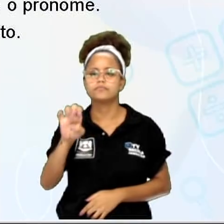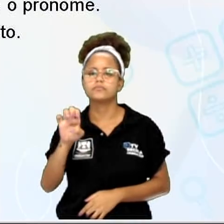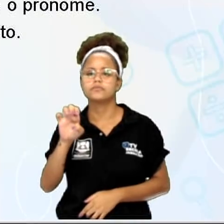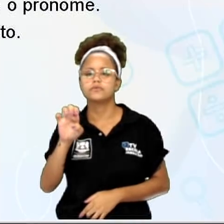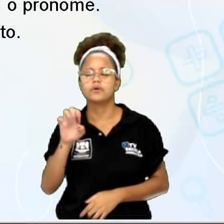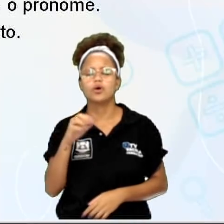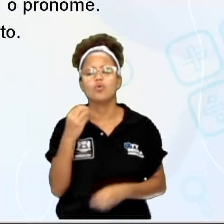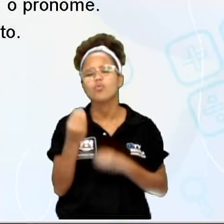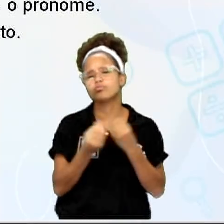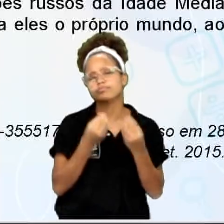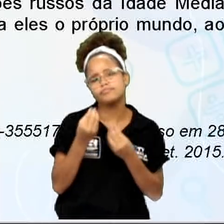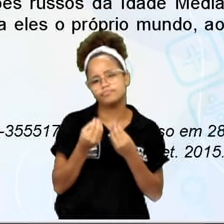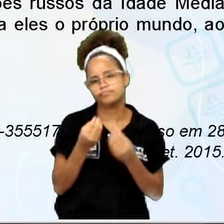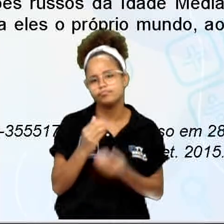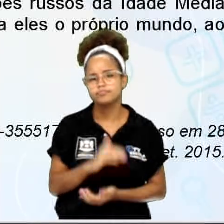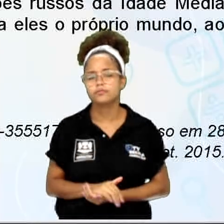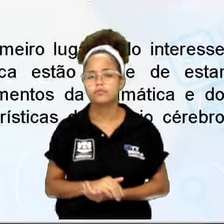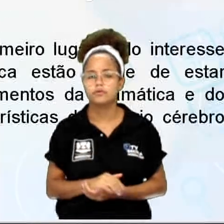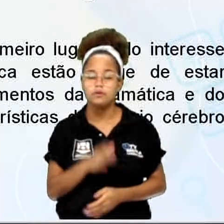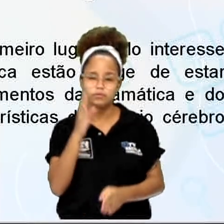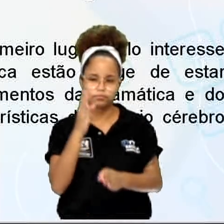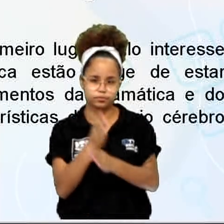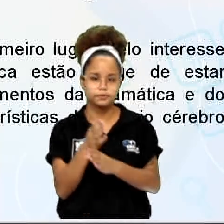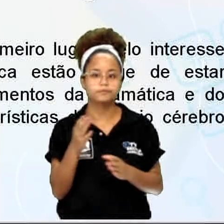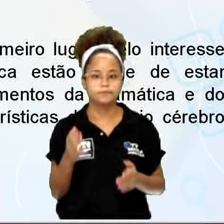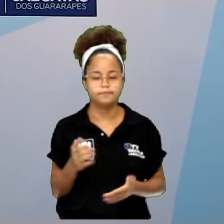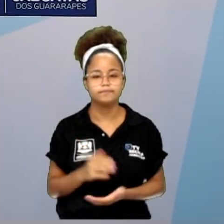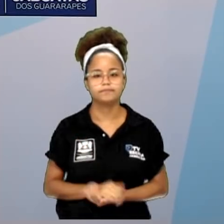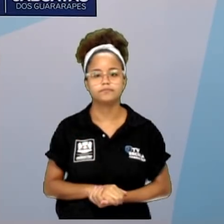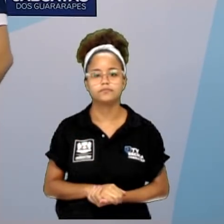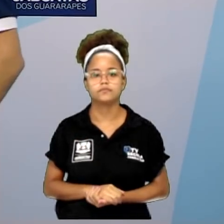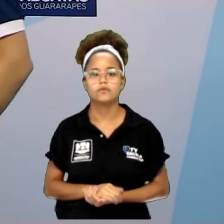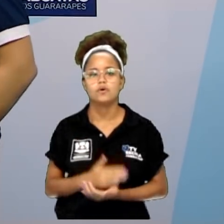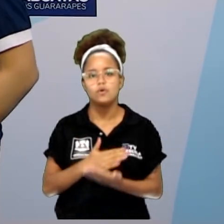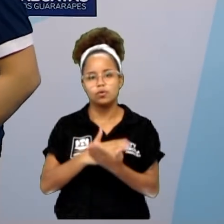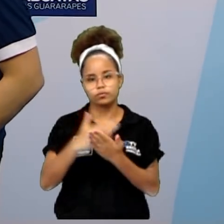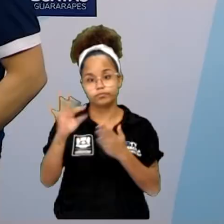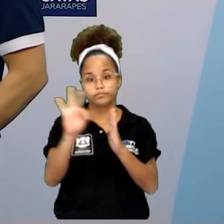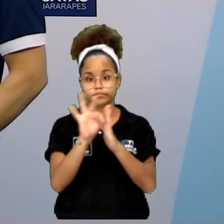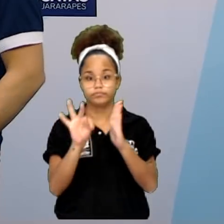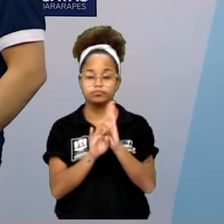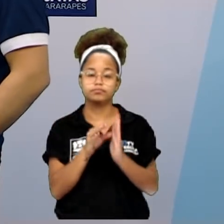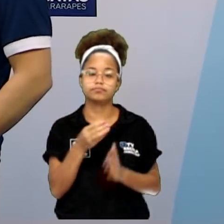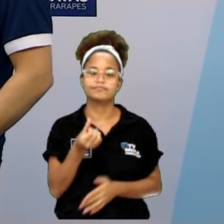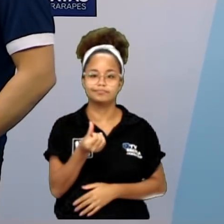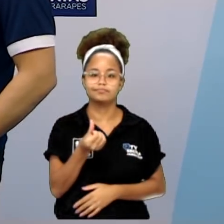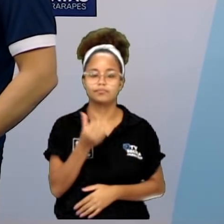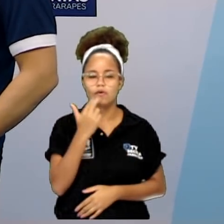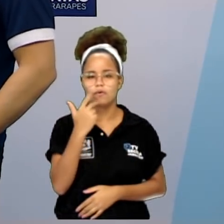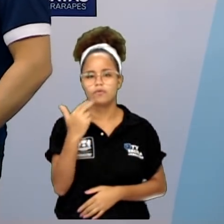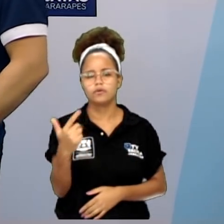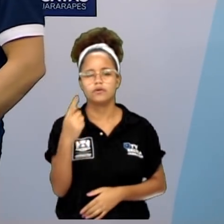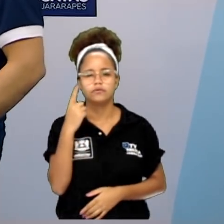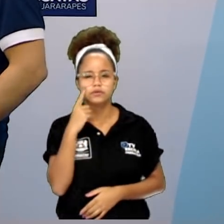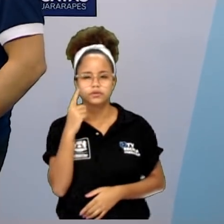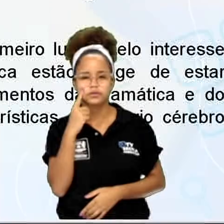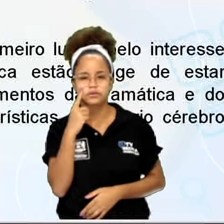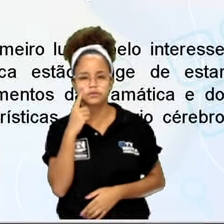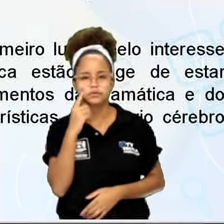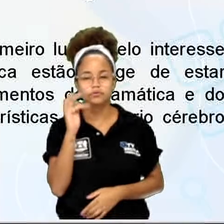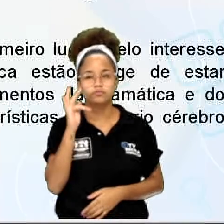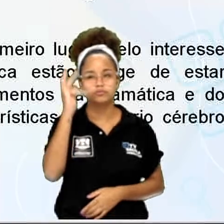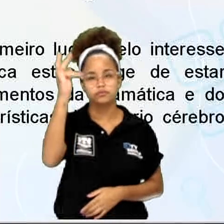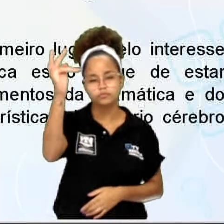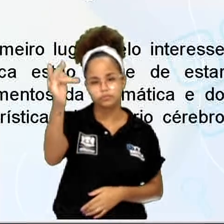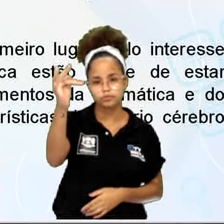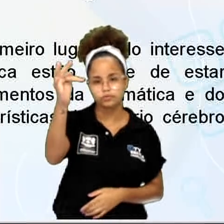vamos lá. A gente vai observar aqui o seguinte, ó. Início do texto 6. Linguistas preveem que metade